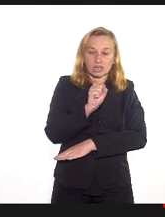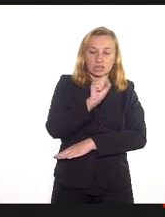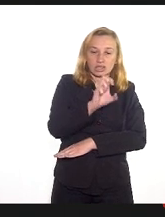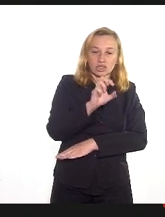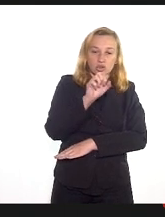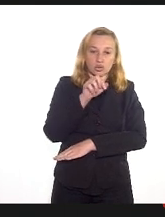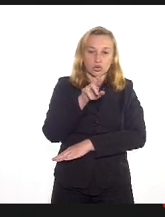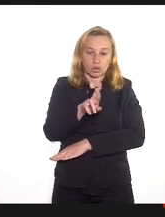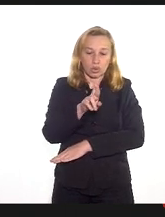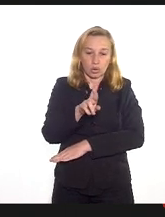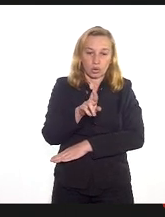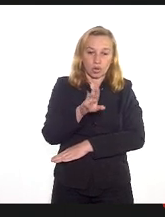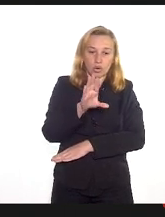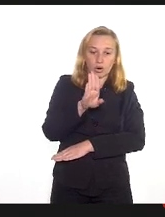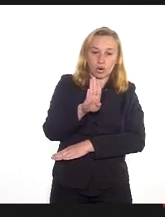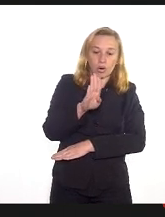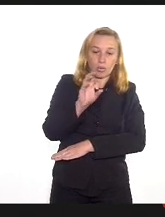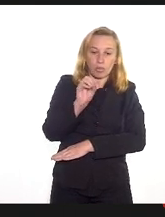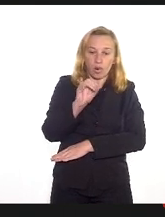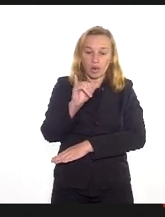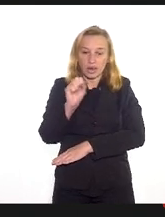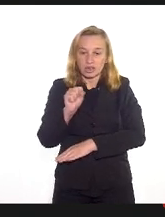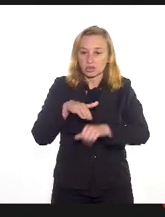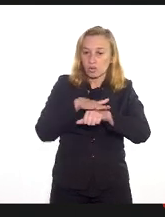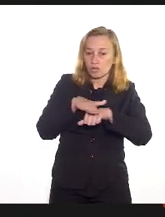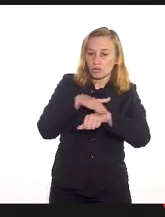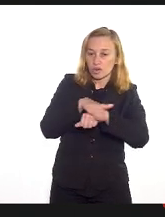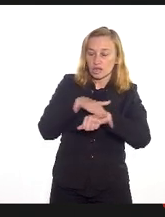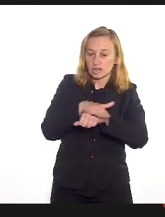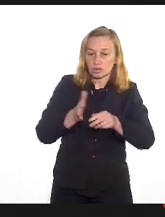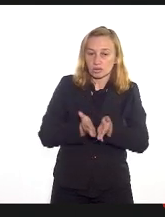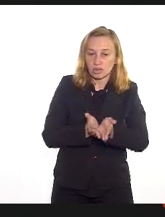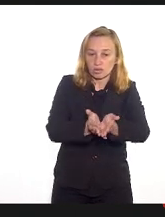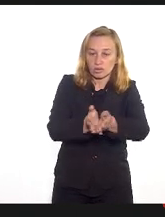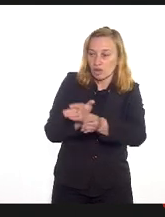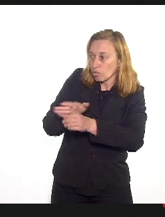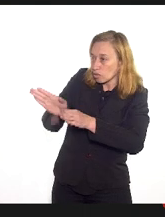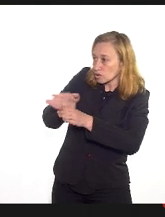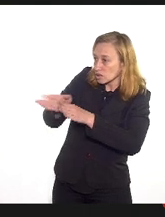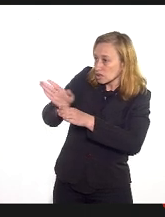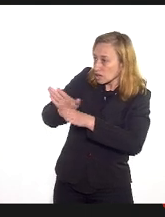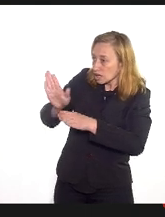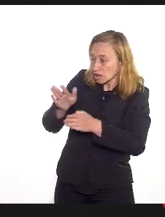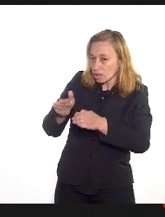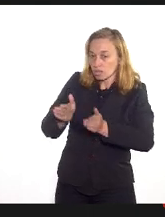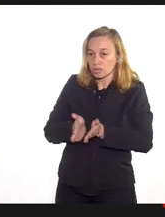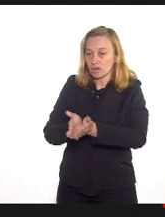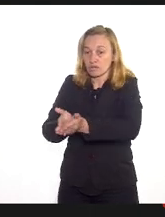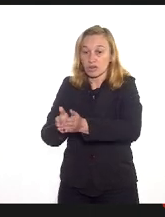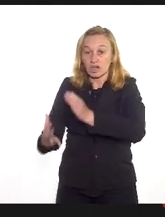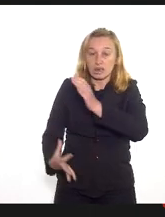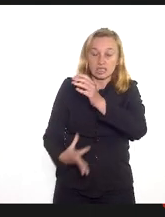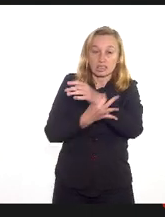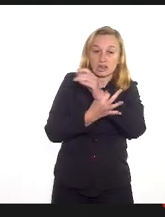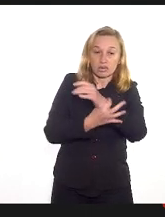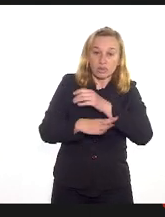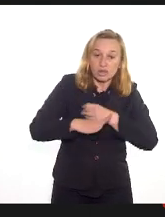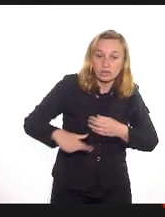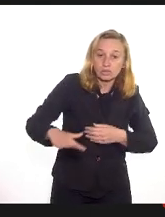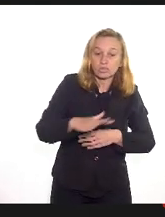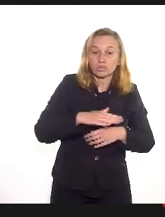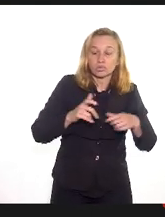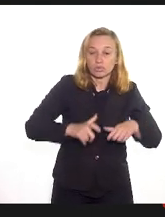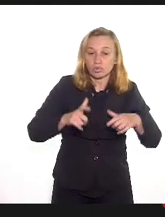Boias conversam com o navio, orientam o navio em termos da segurança no canal de acesso.